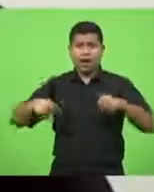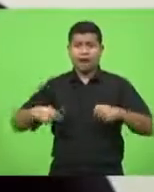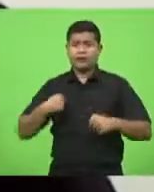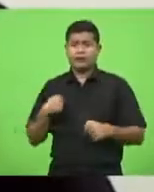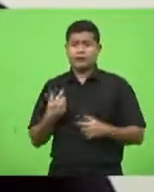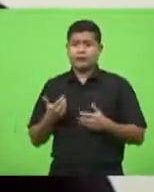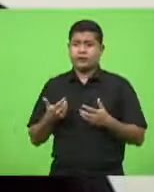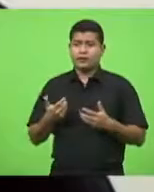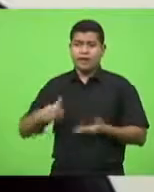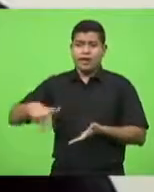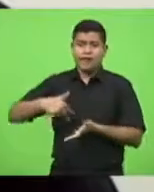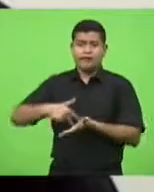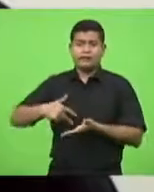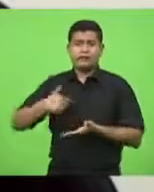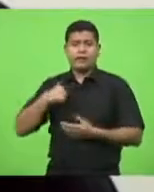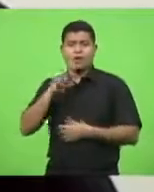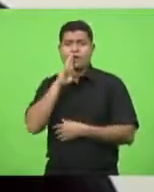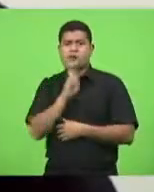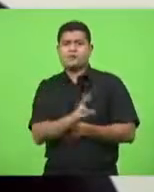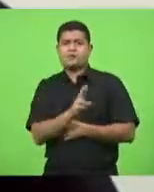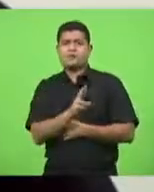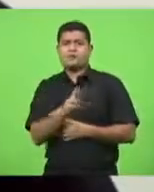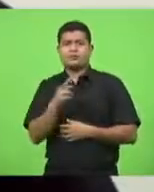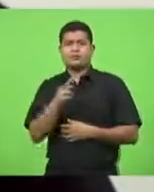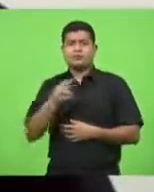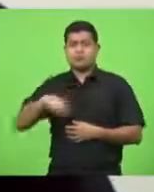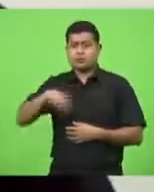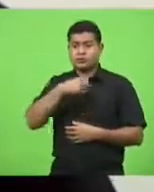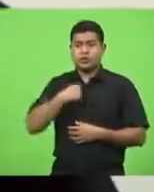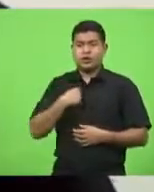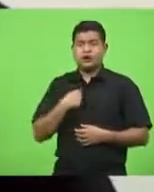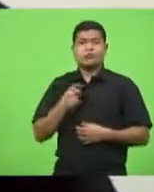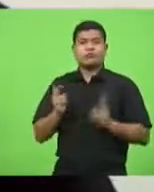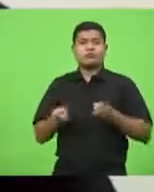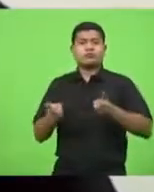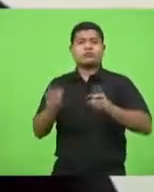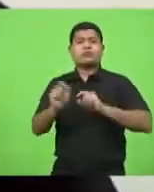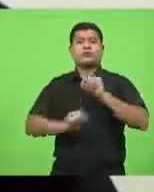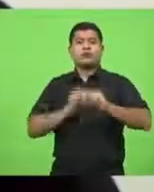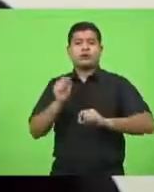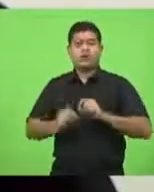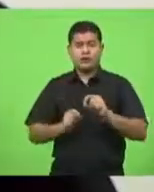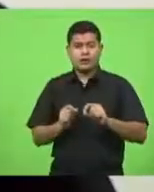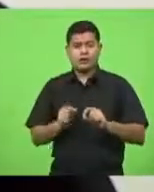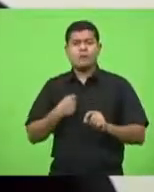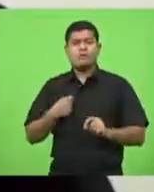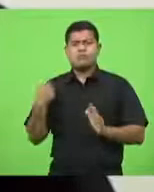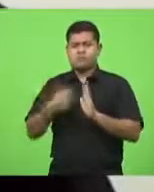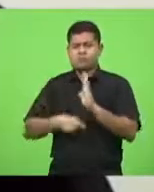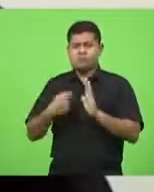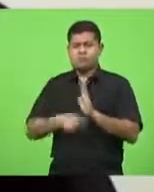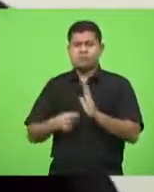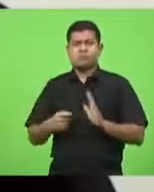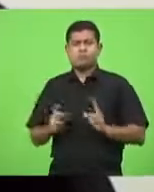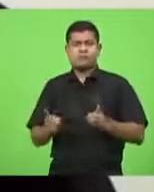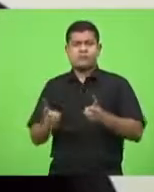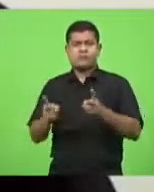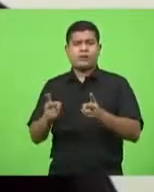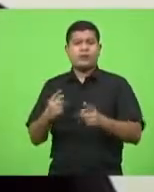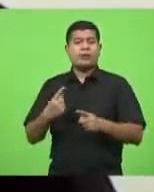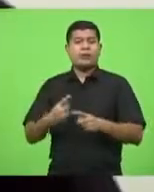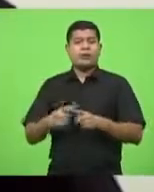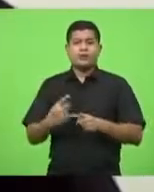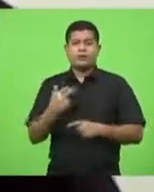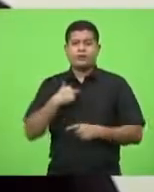buscando essa resposta, nós vamos continuar seguindo na luta, porque nós não podemos perder o